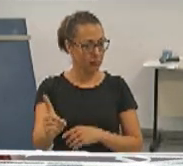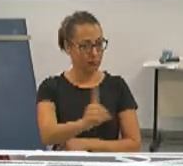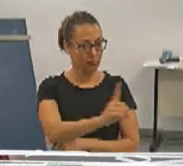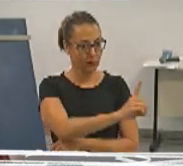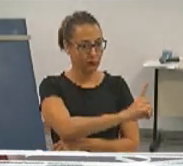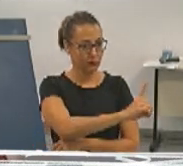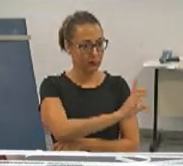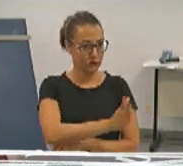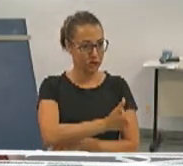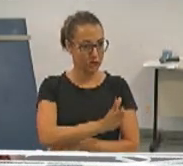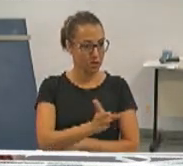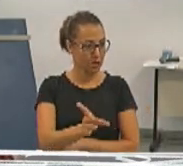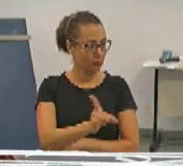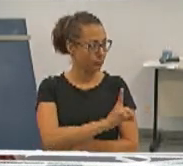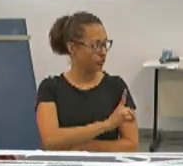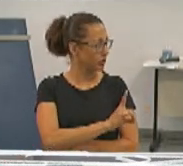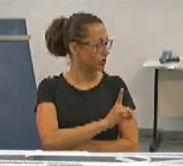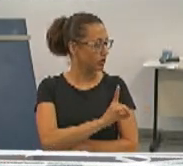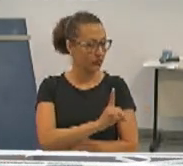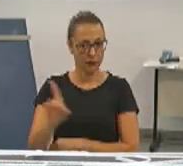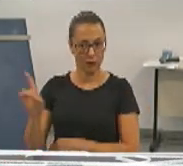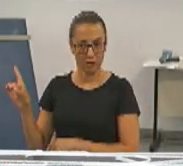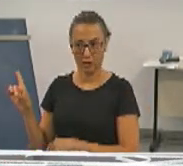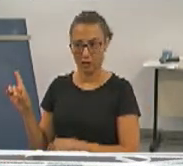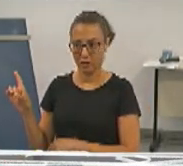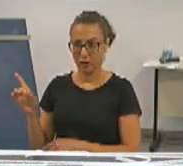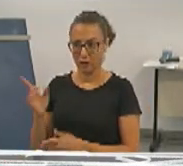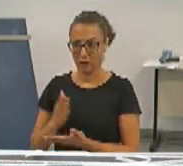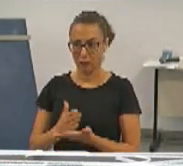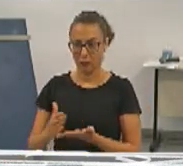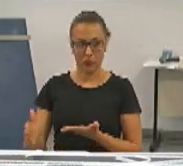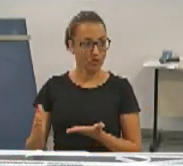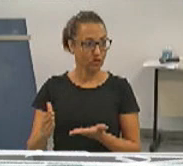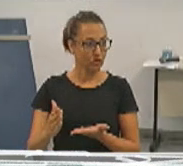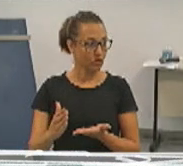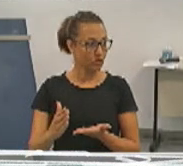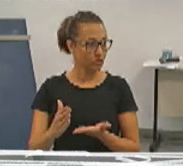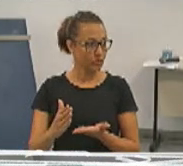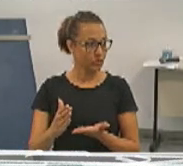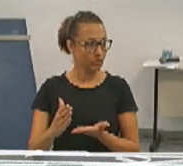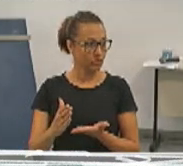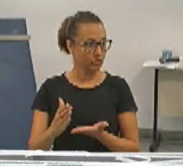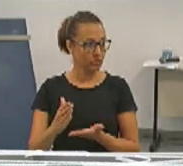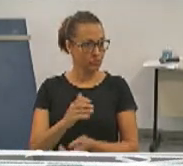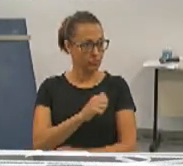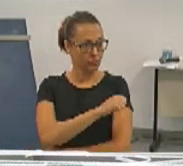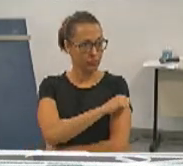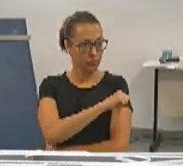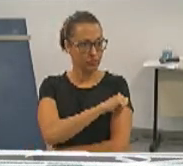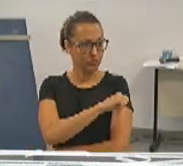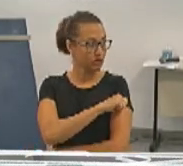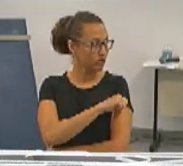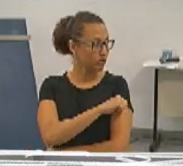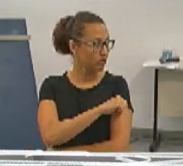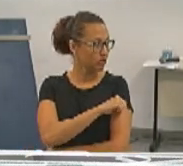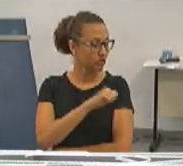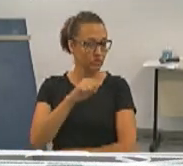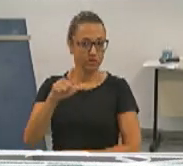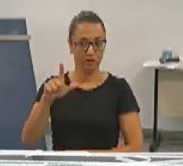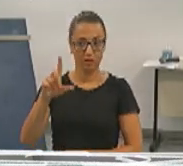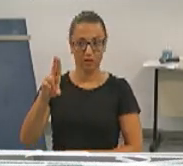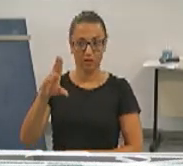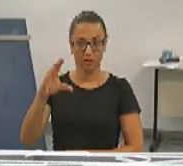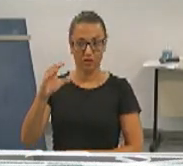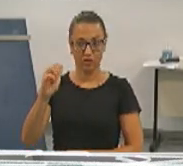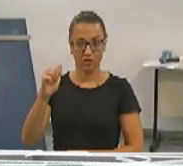aquele púlpito, a começar pelo discente Lucas Henrique dos Santos